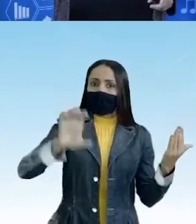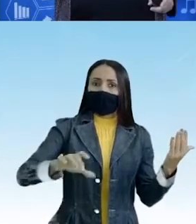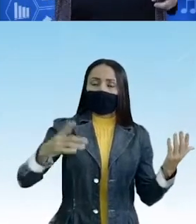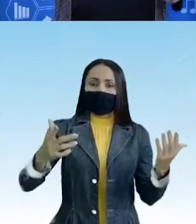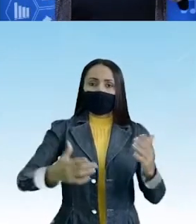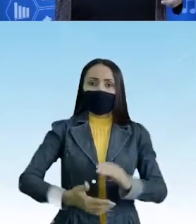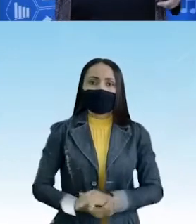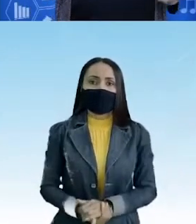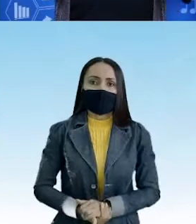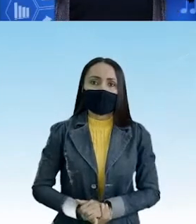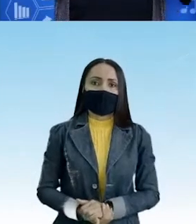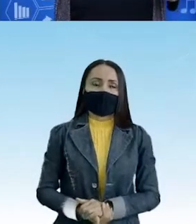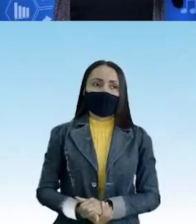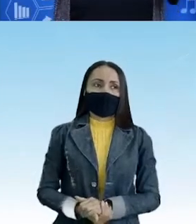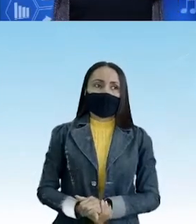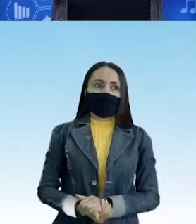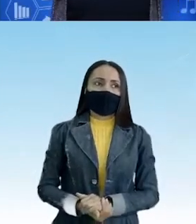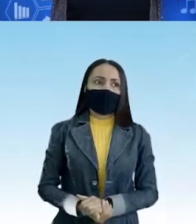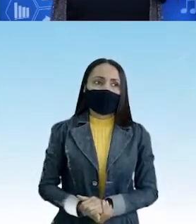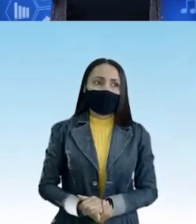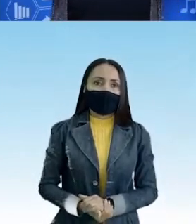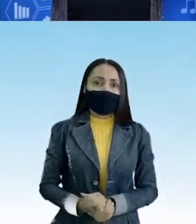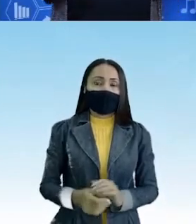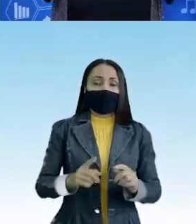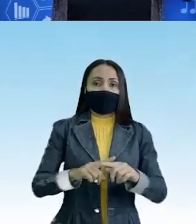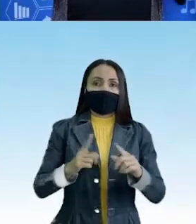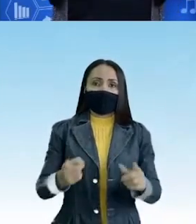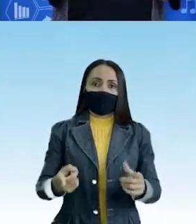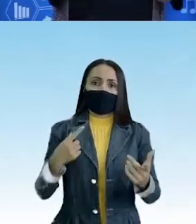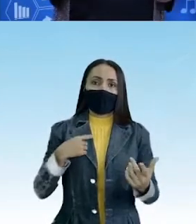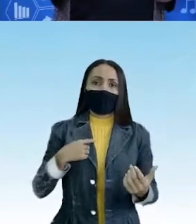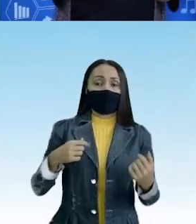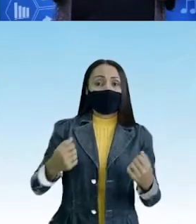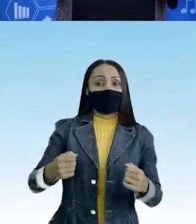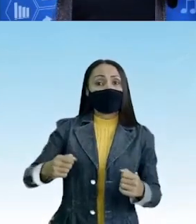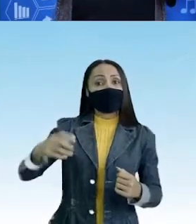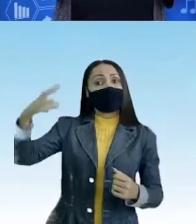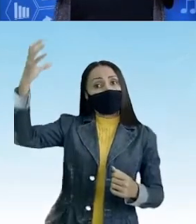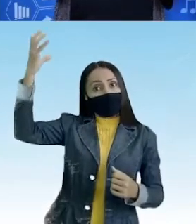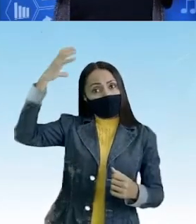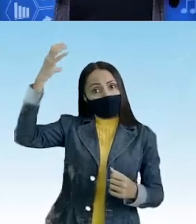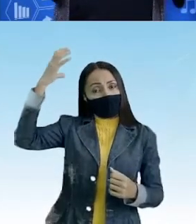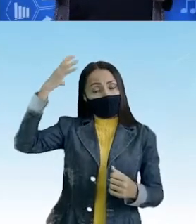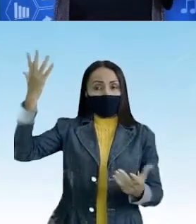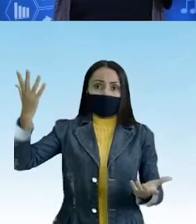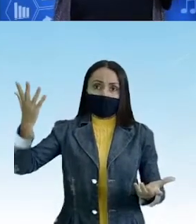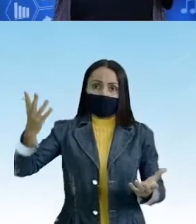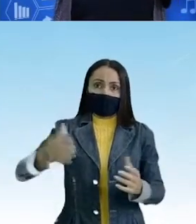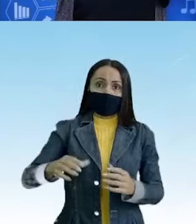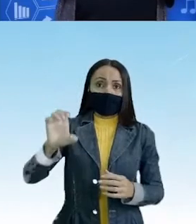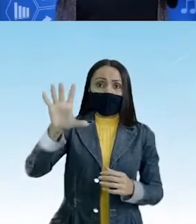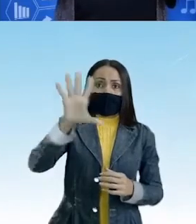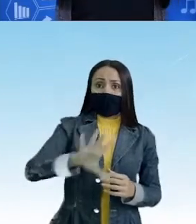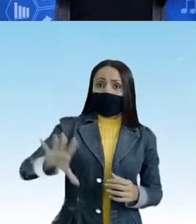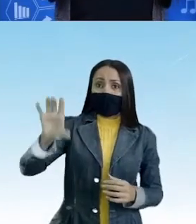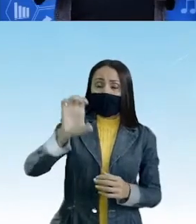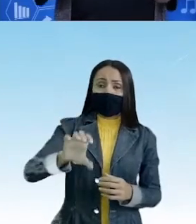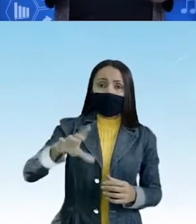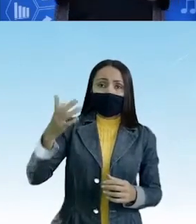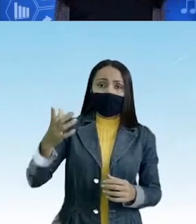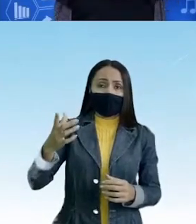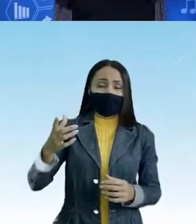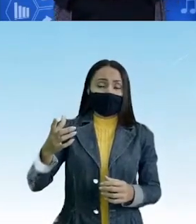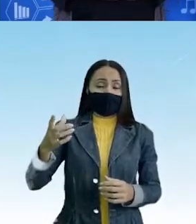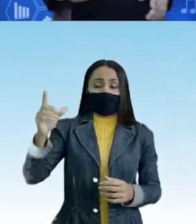era o clima dele, beleza. Mas também pelo hábito de não tomar banho, a higiene deles. A gente, nós, povos aqui da